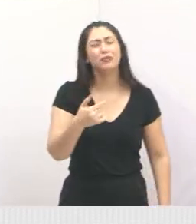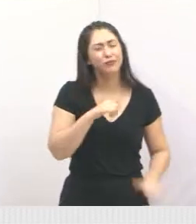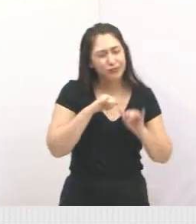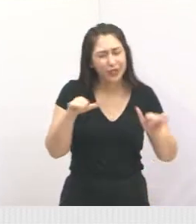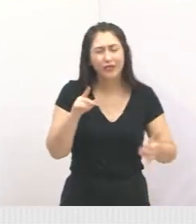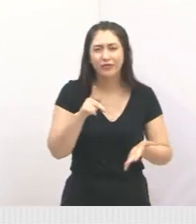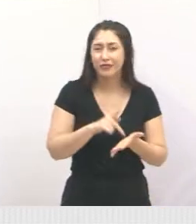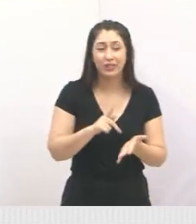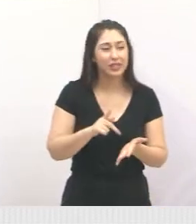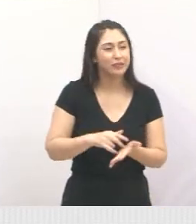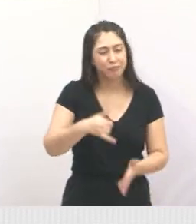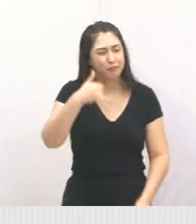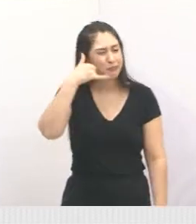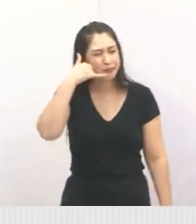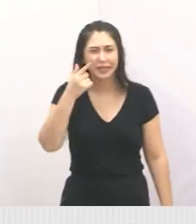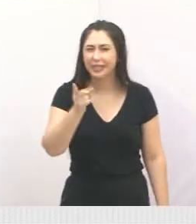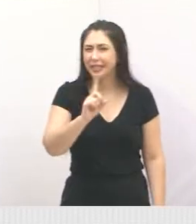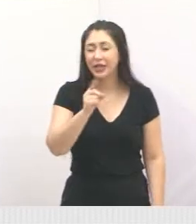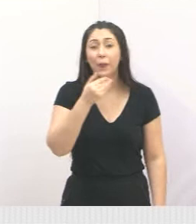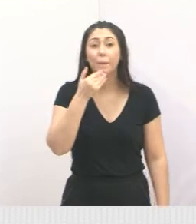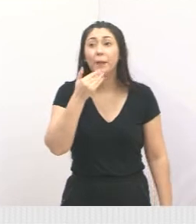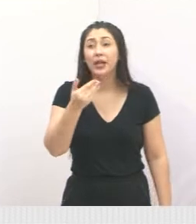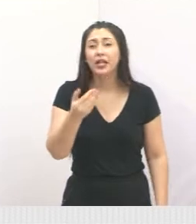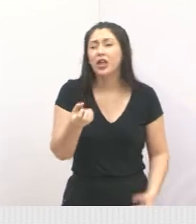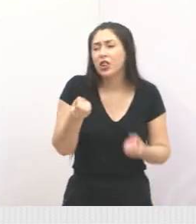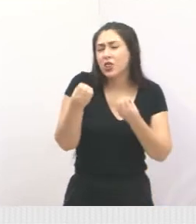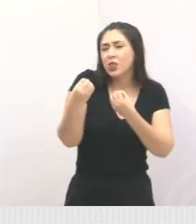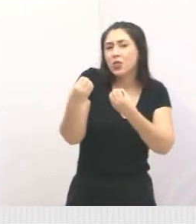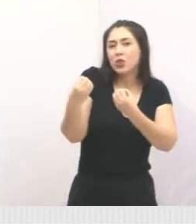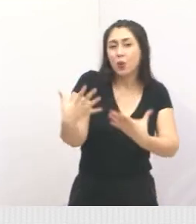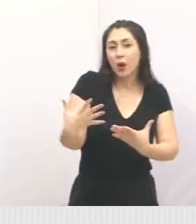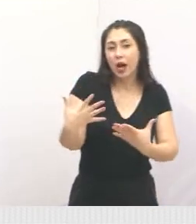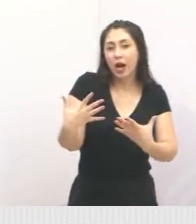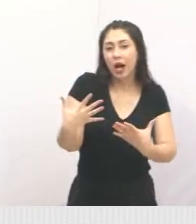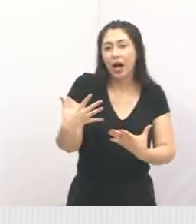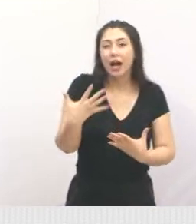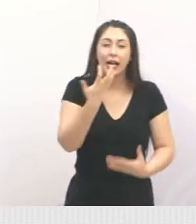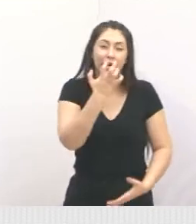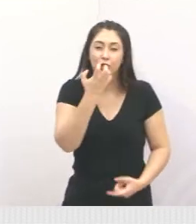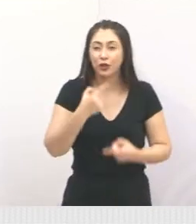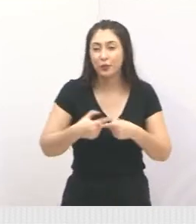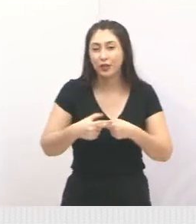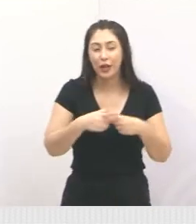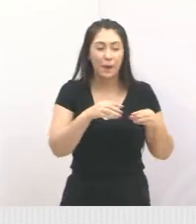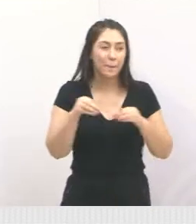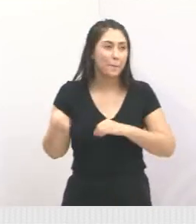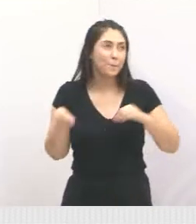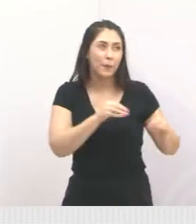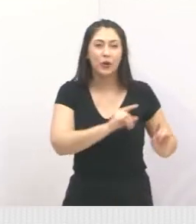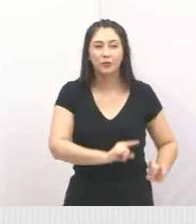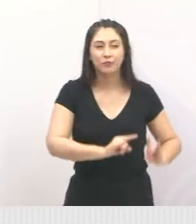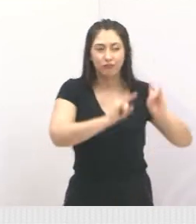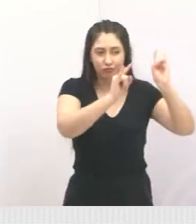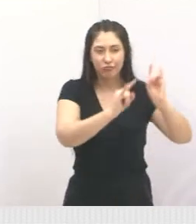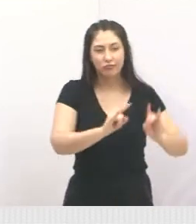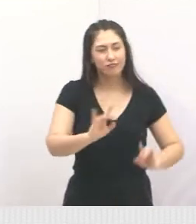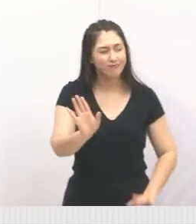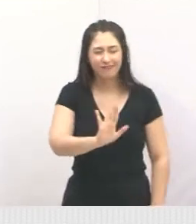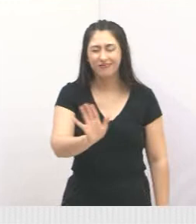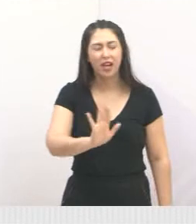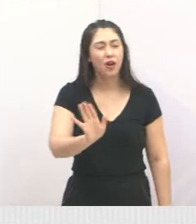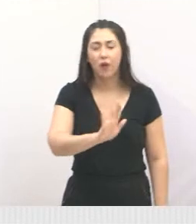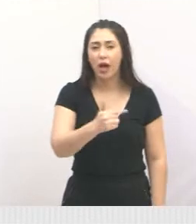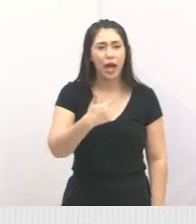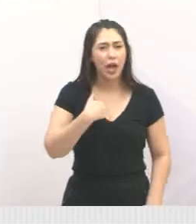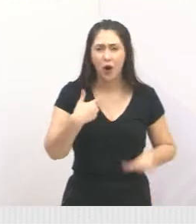agora, não me ligue mais pedindo para doar o seu animal, porque você vai mudar para apartamento. Não faça mais isso.